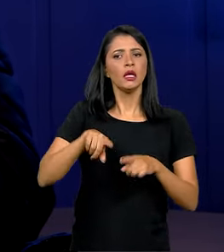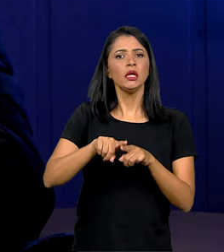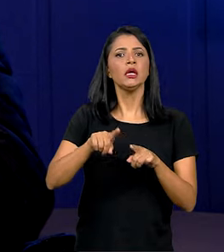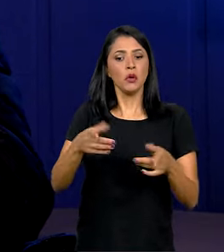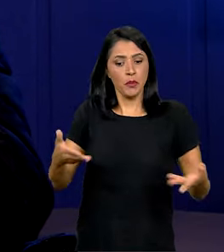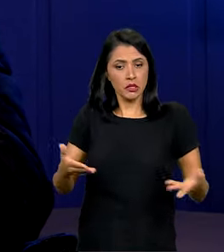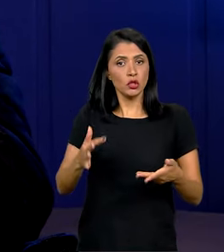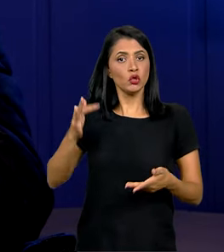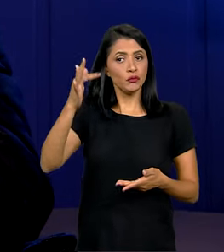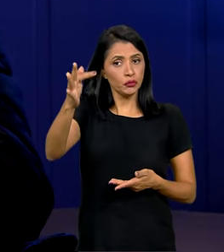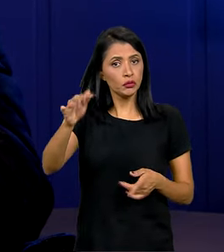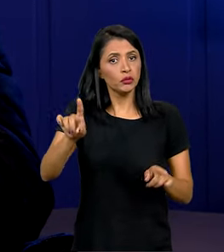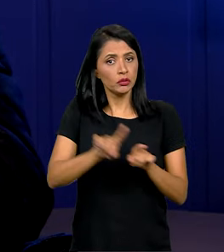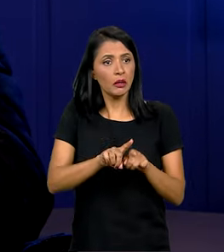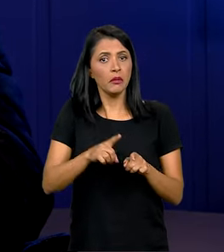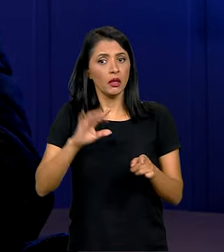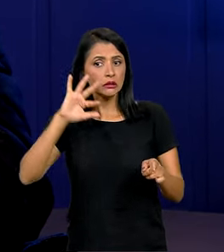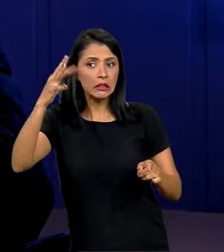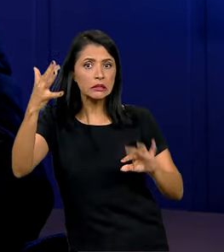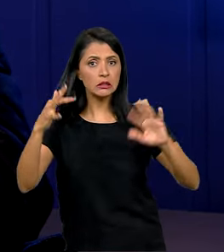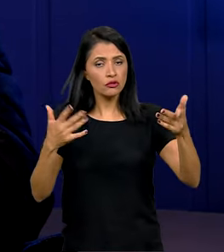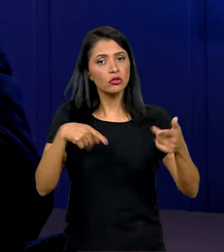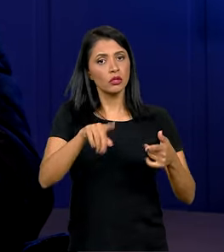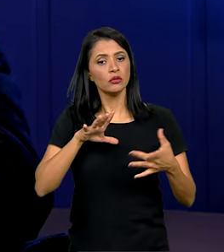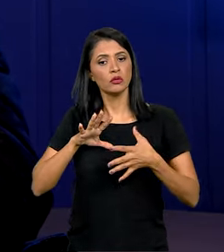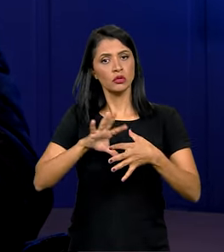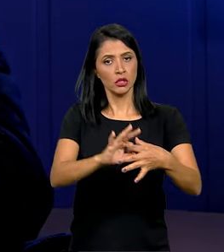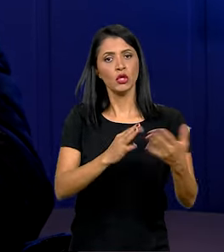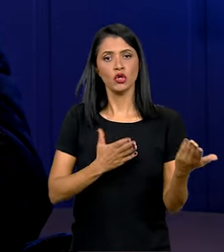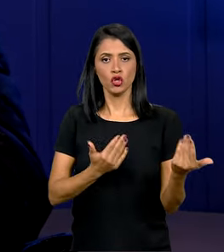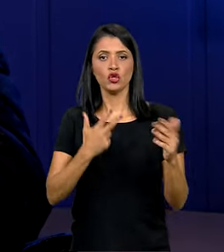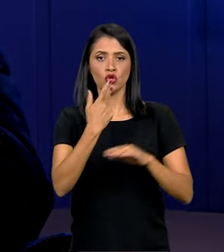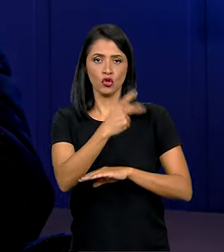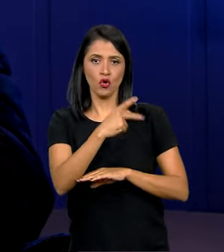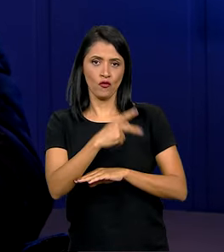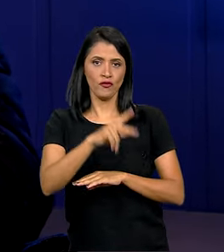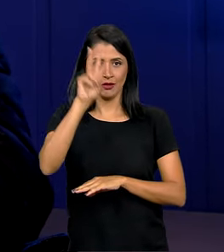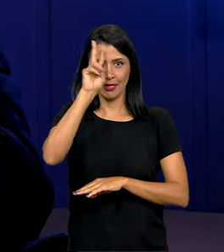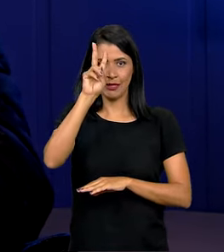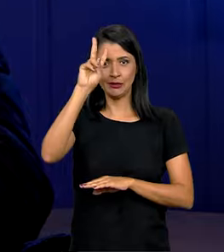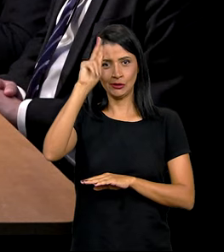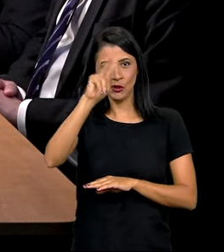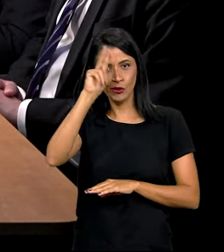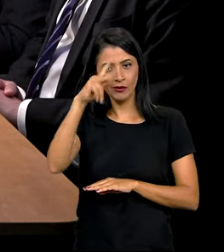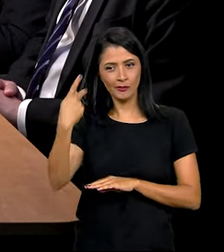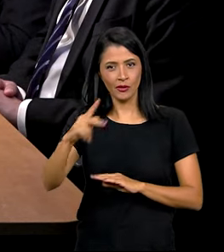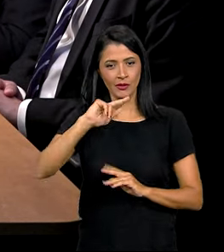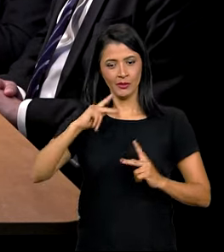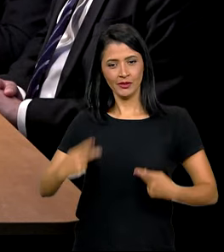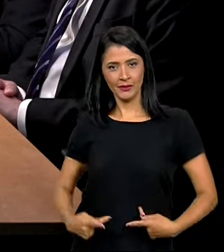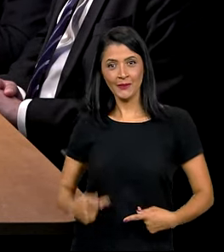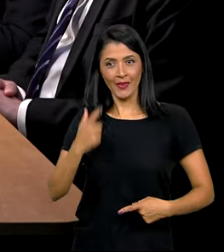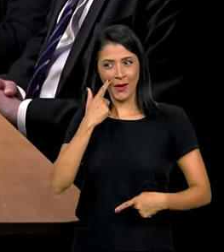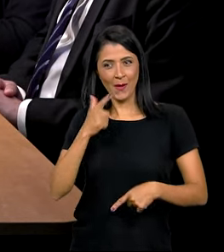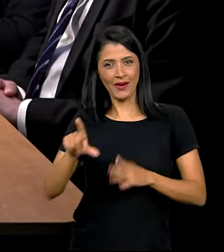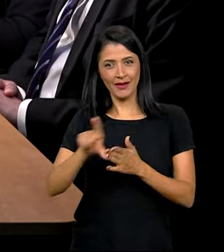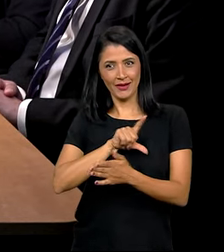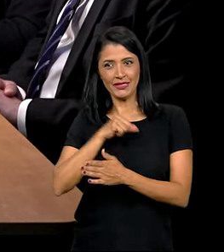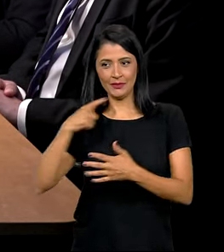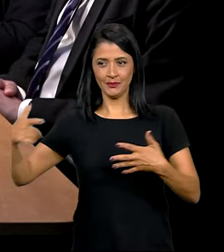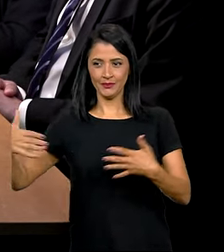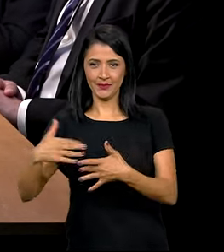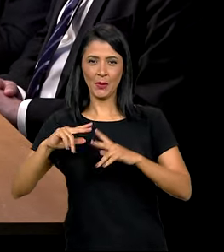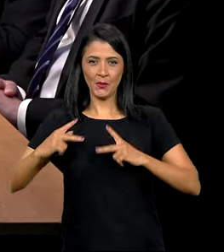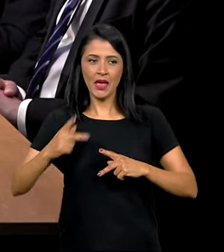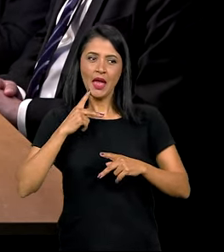também o presente e o futuro comum de todas as pessoas num contexto de maior geração de jovens da história da humanidade Então já vou antes da gente passar pro grupo de cidades te